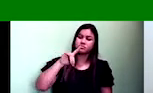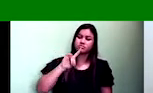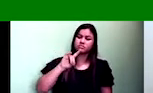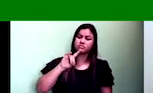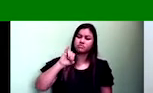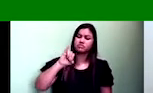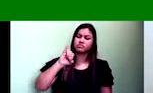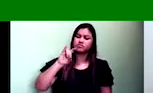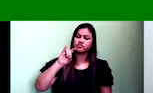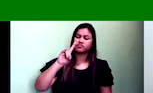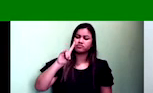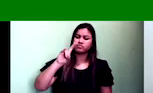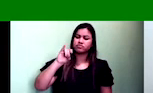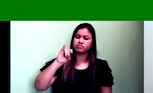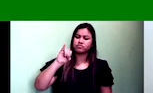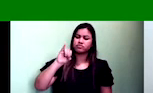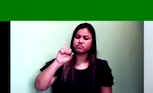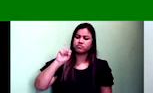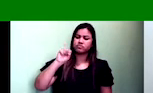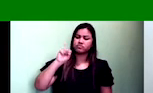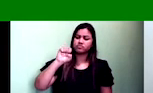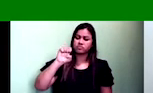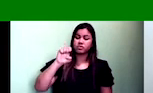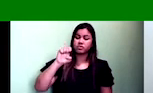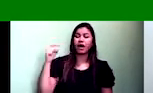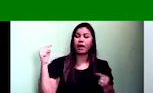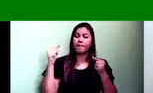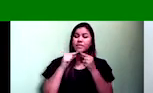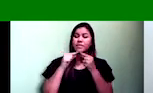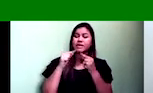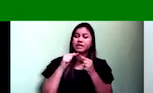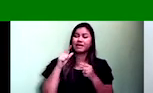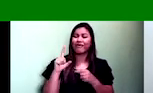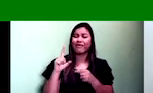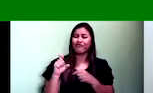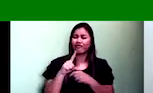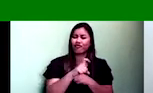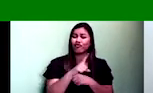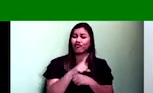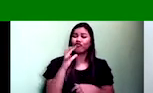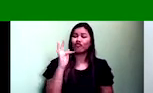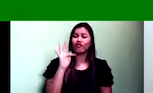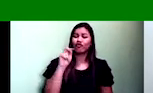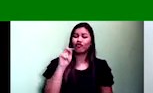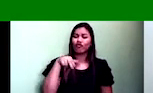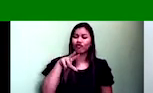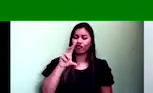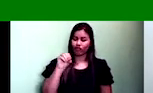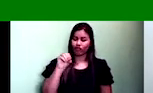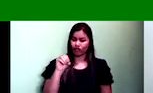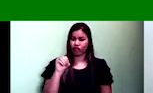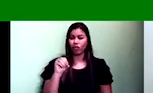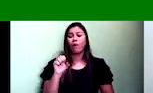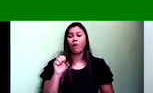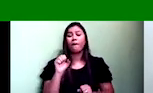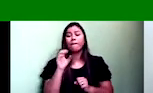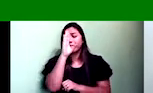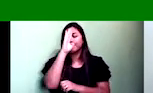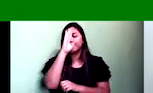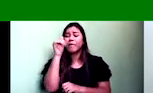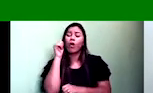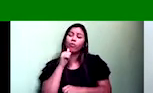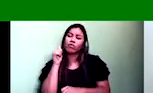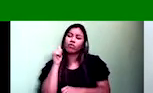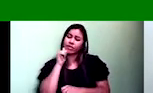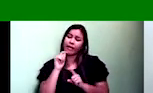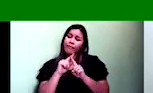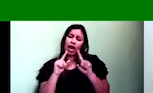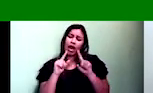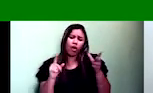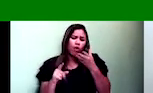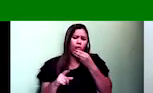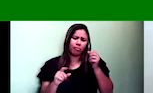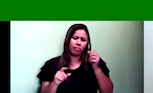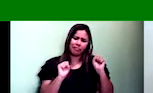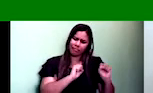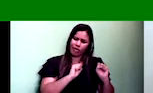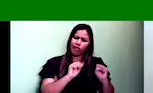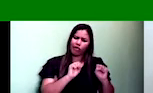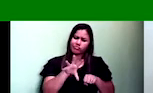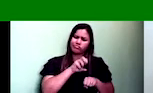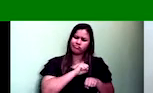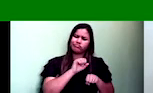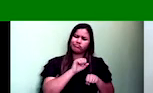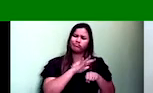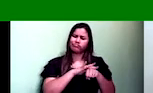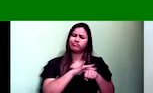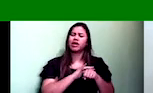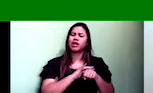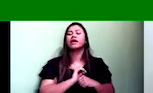um fungo, acomete principalmente as mulheres, mas também pode acometer os homens. Fitiríase,